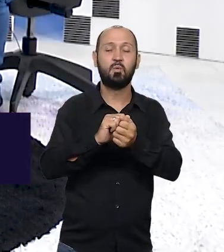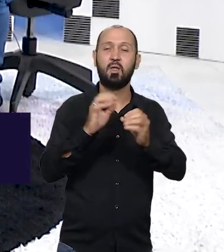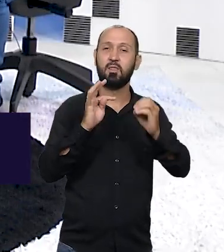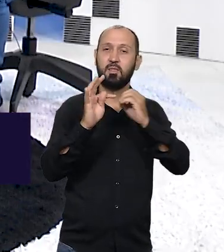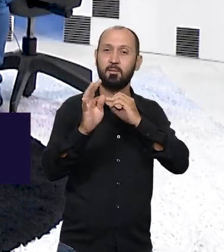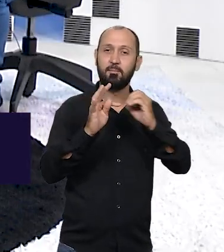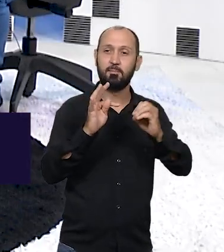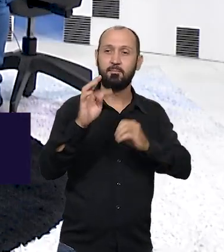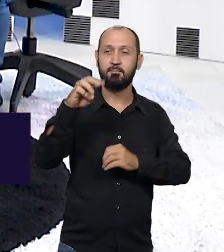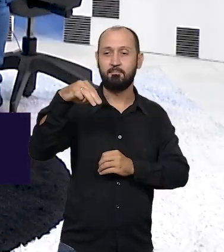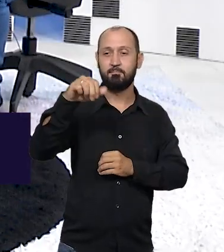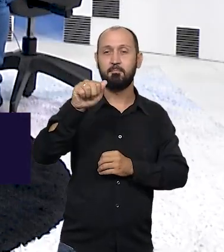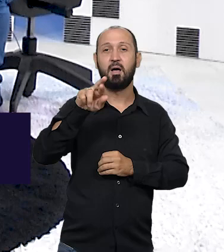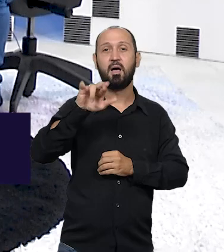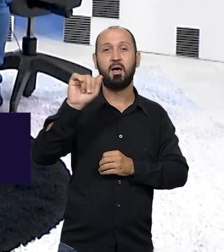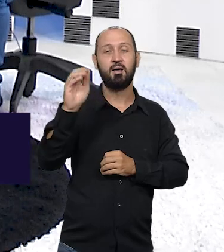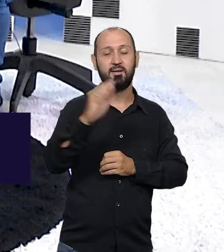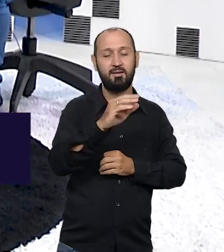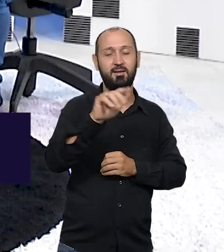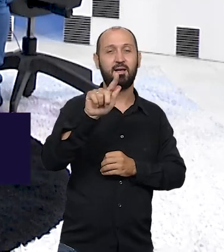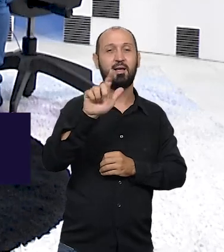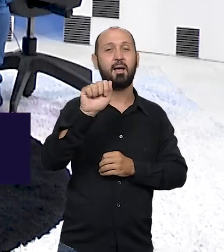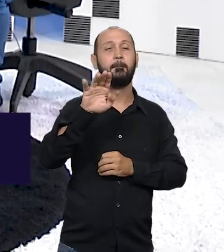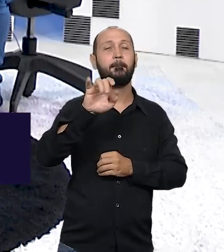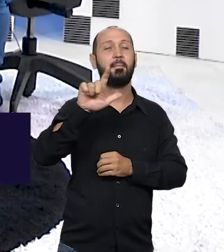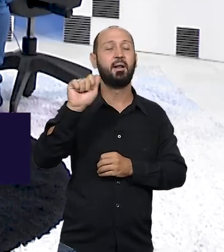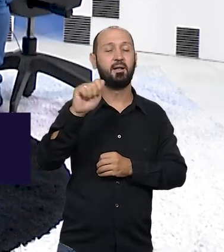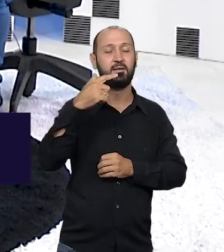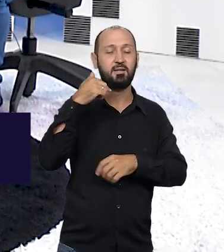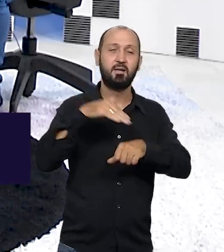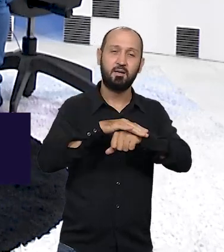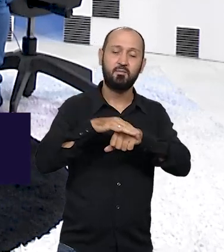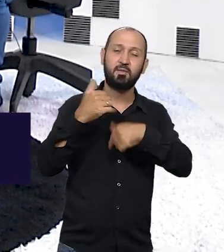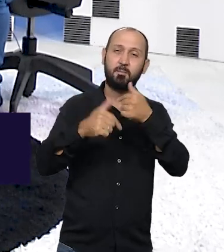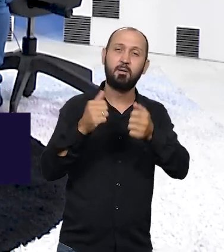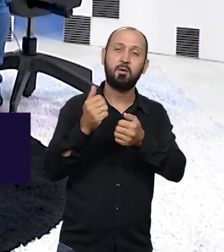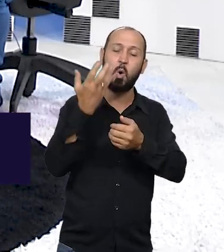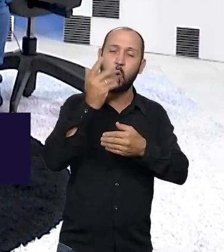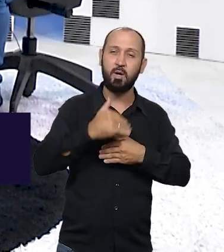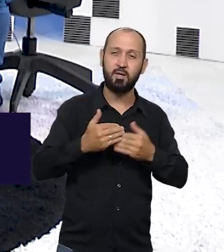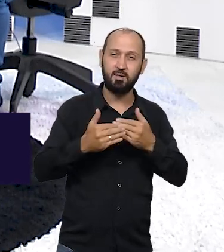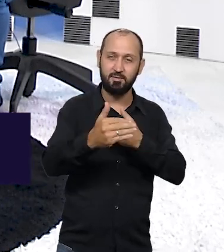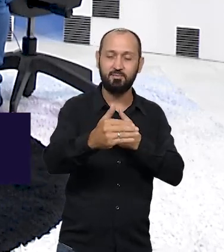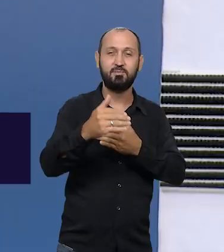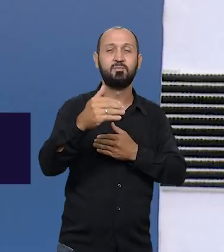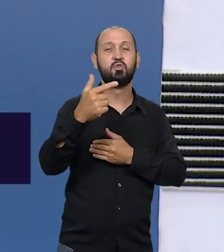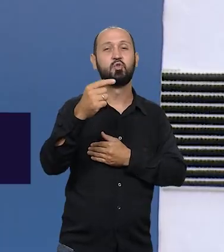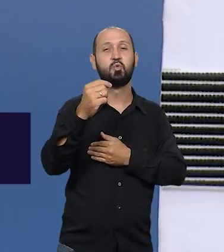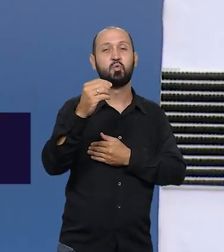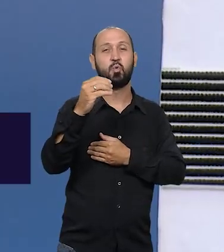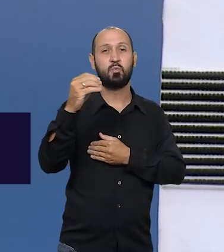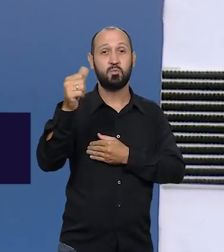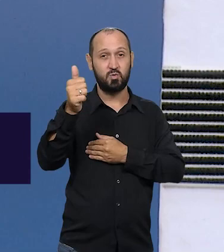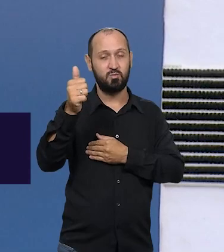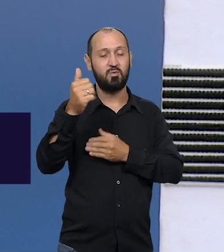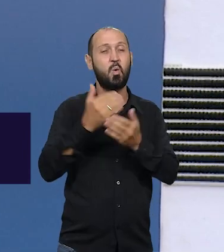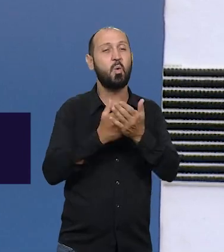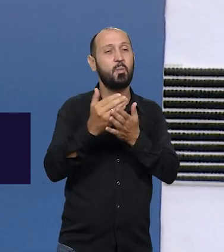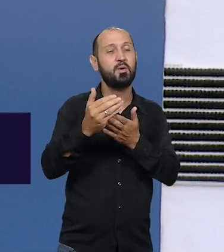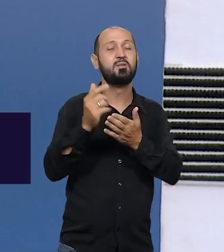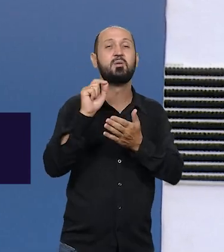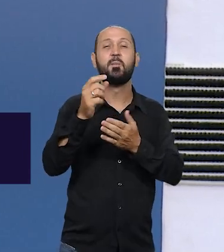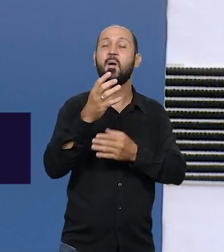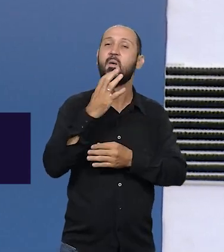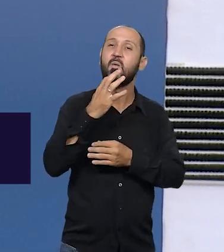terapeuta ocupacional Marília Gabriela, que trabalha com crianças desde 2001. Desde 2001,